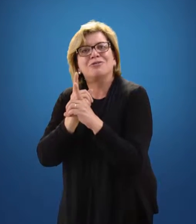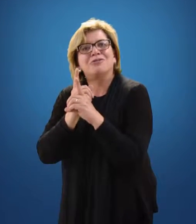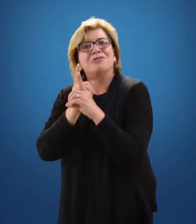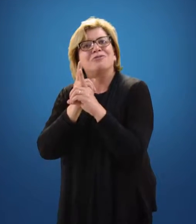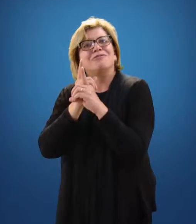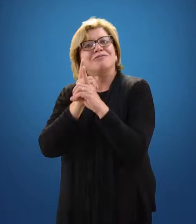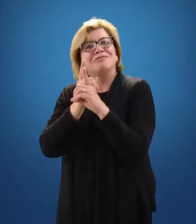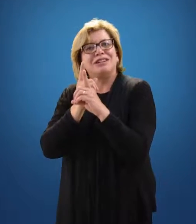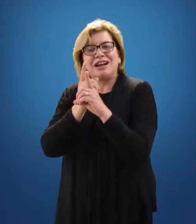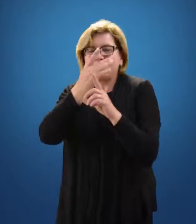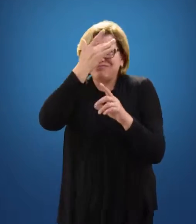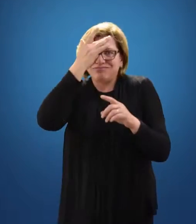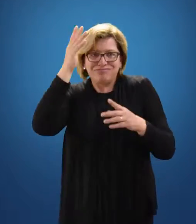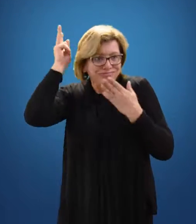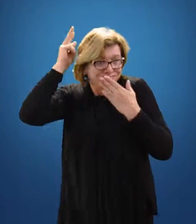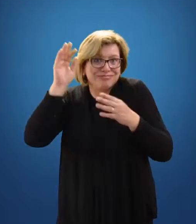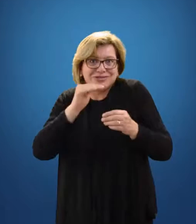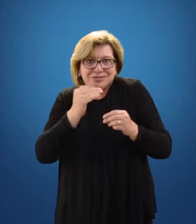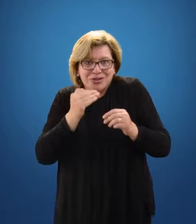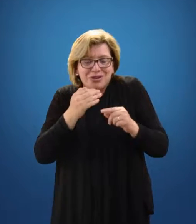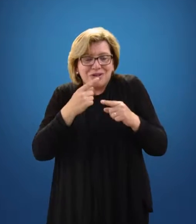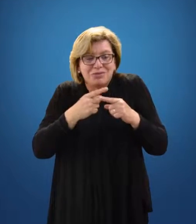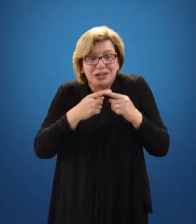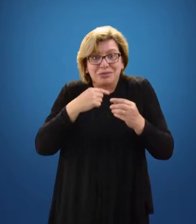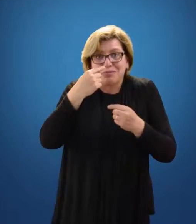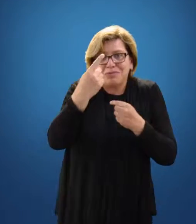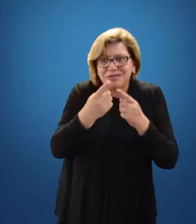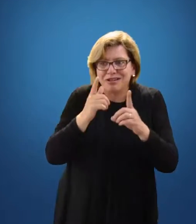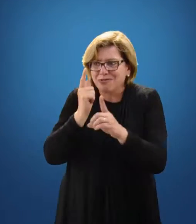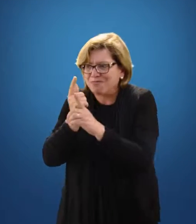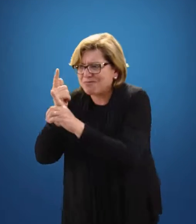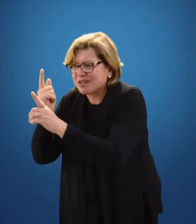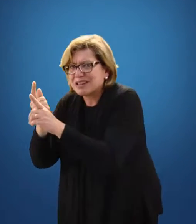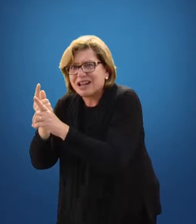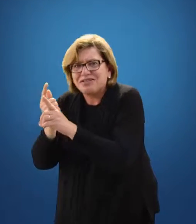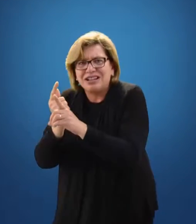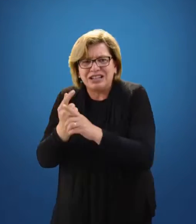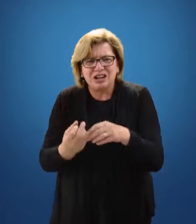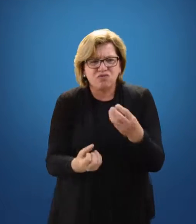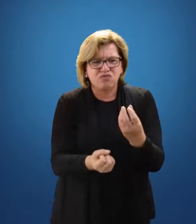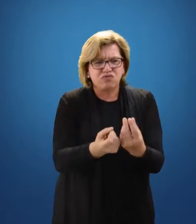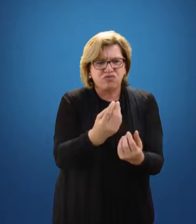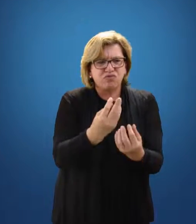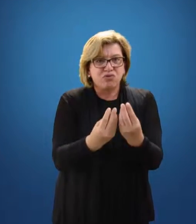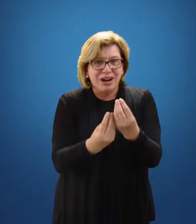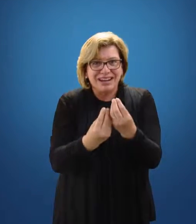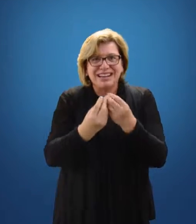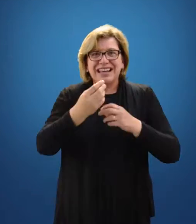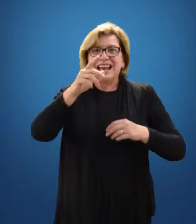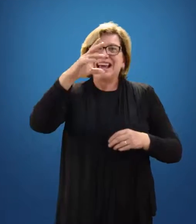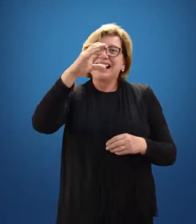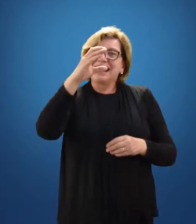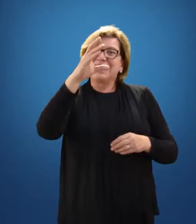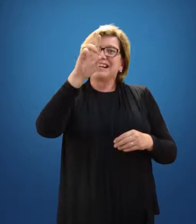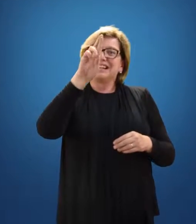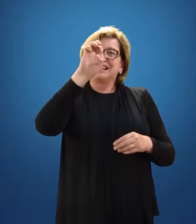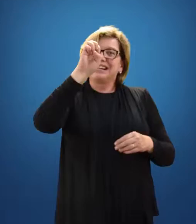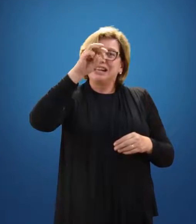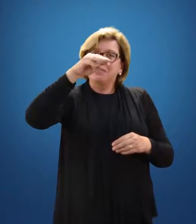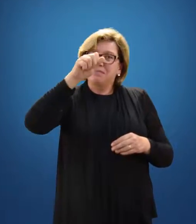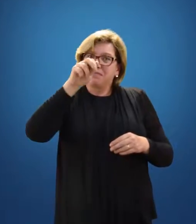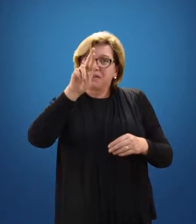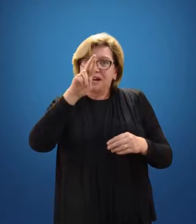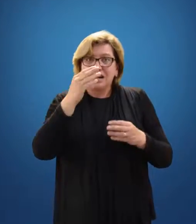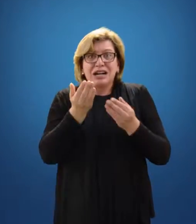suas cinzas e restos mortais. Mas como? Comer os seus mortos? Isso nos parece uma ideia